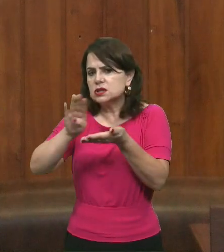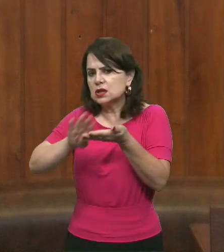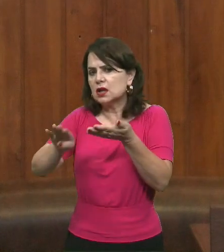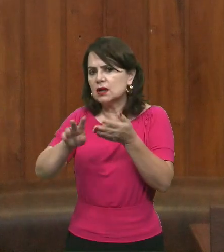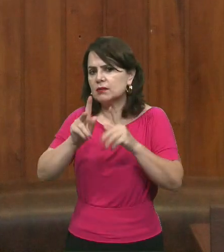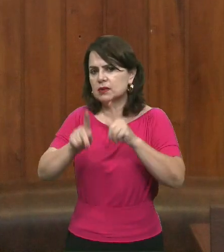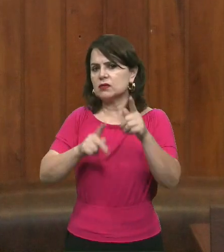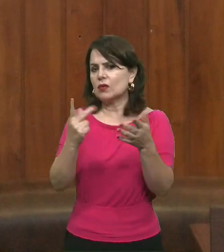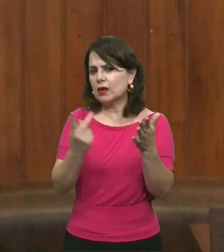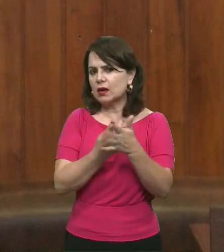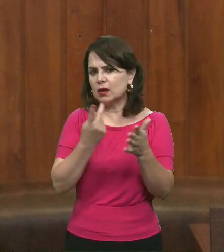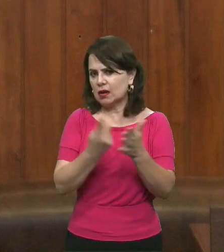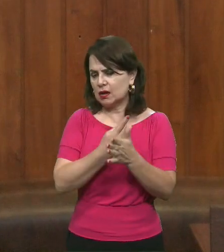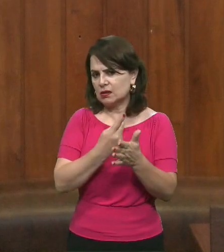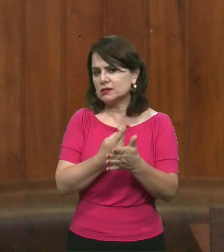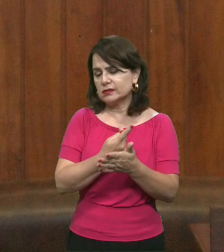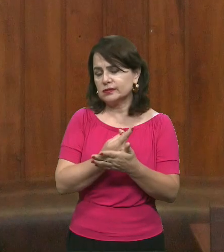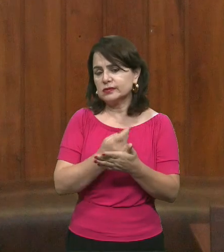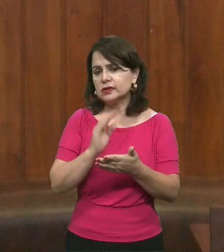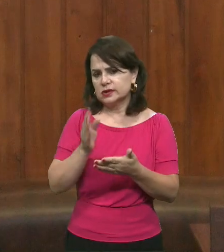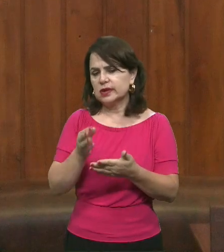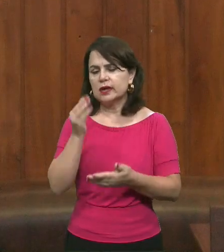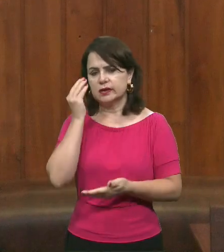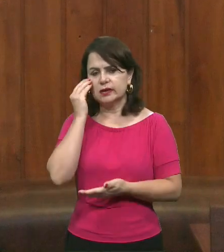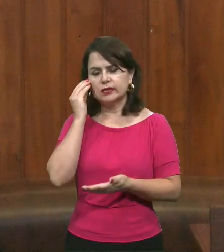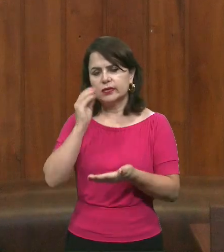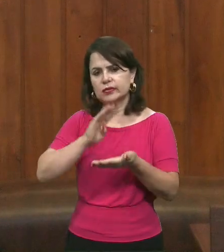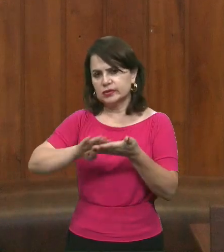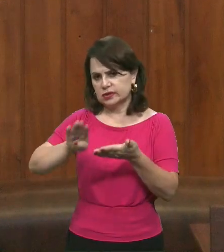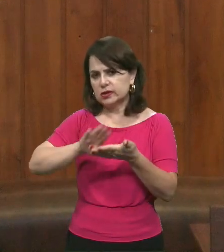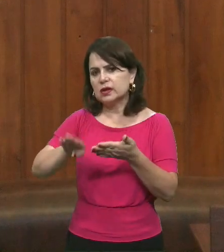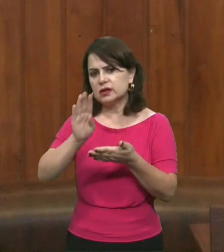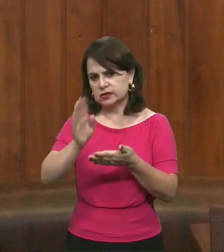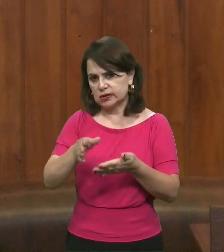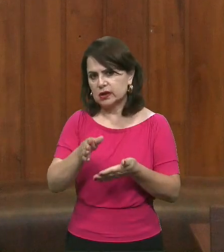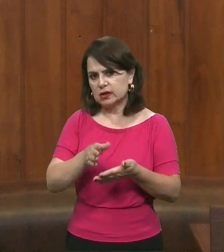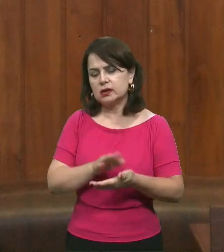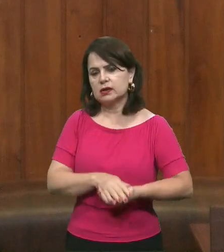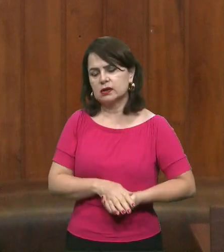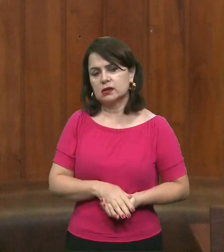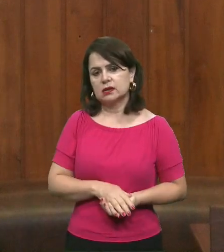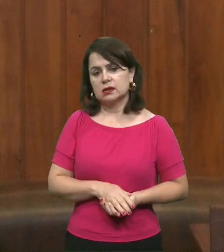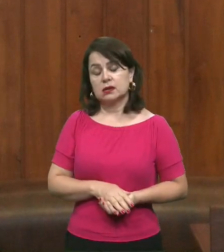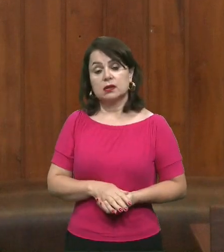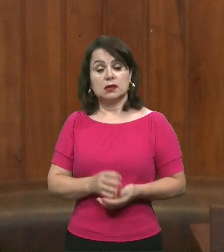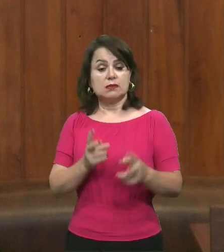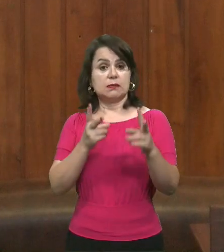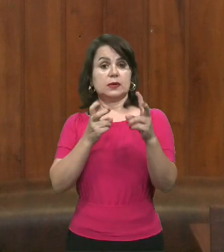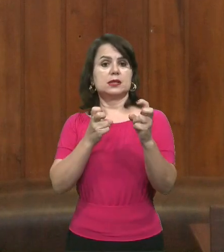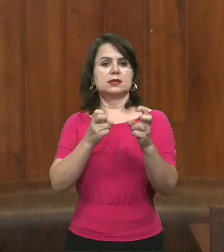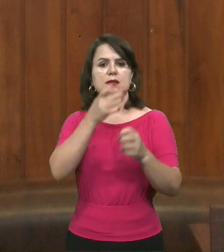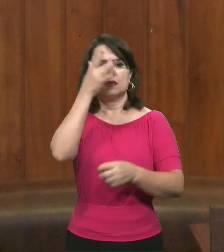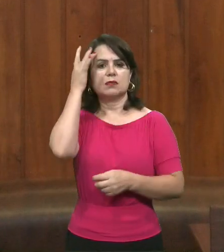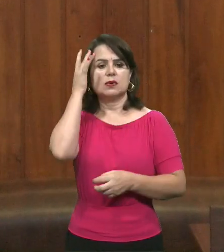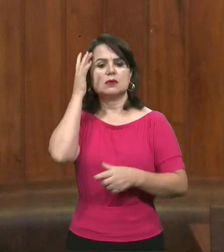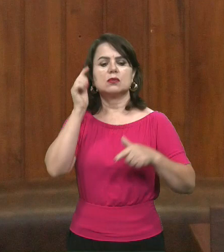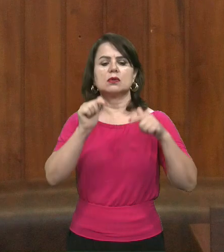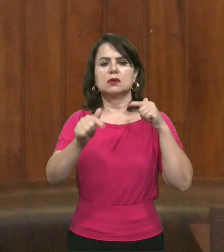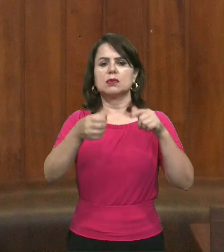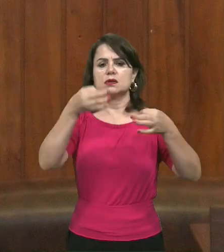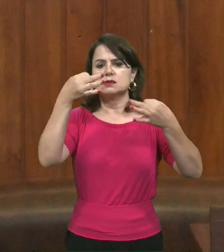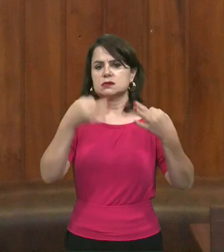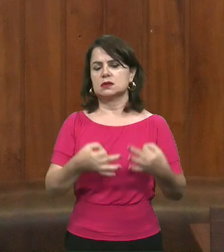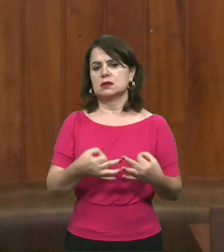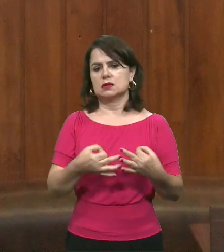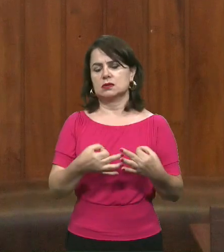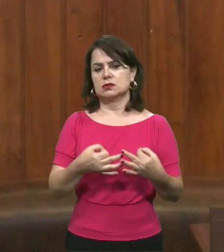como diz até o Roberto Monteiro, e ver alguém que realmente trabalhasse